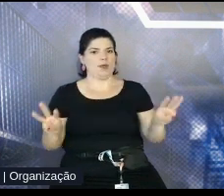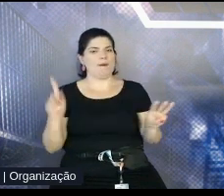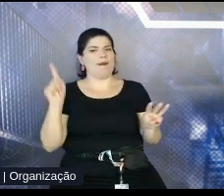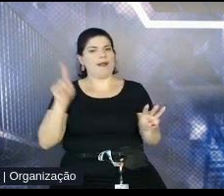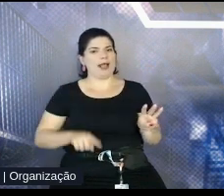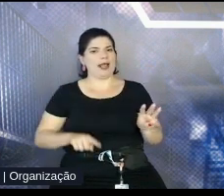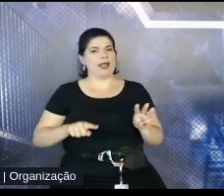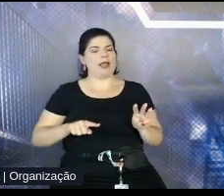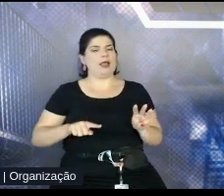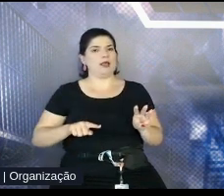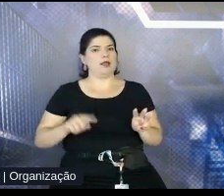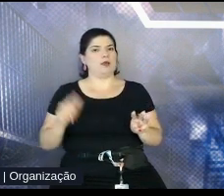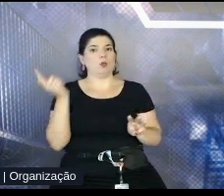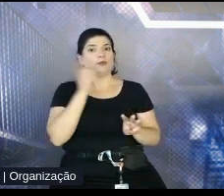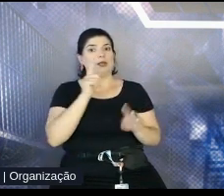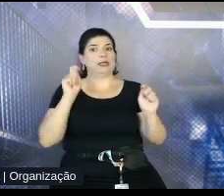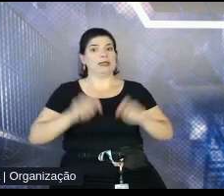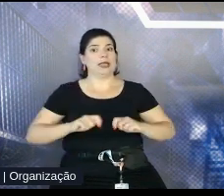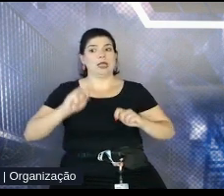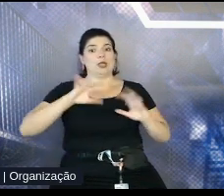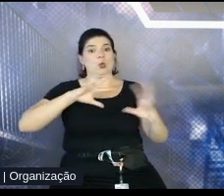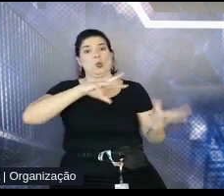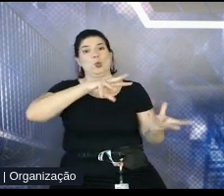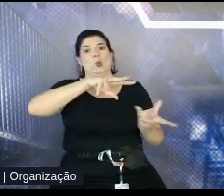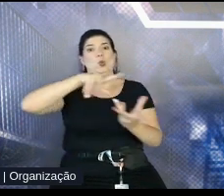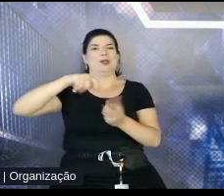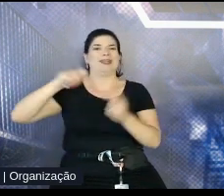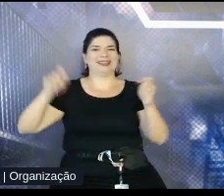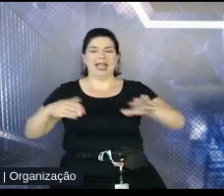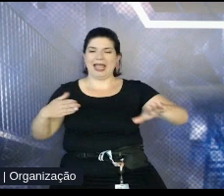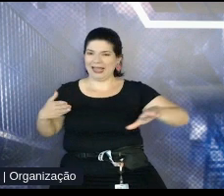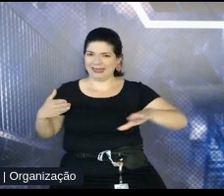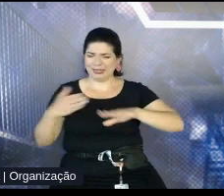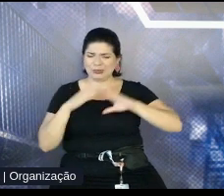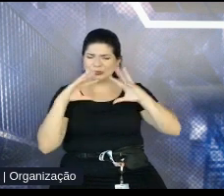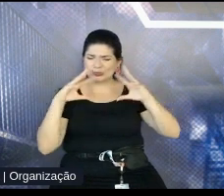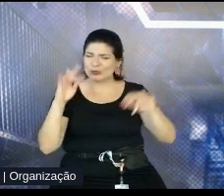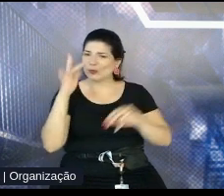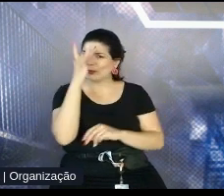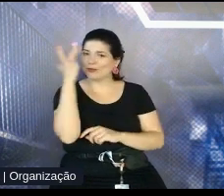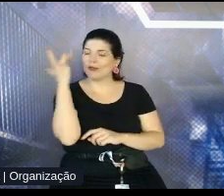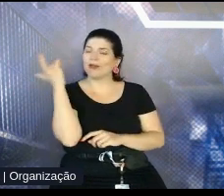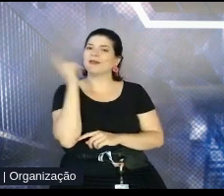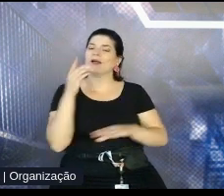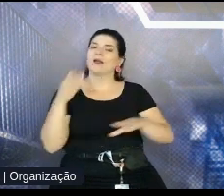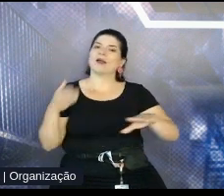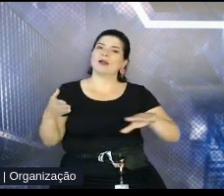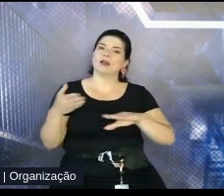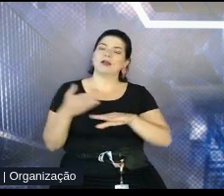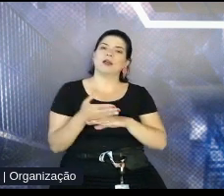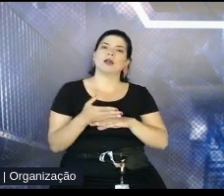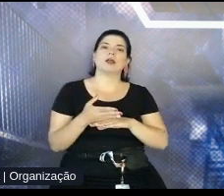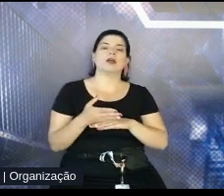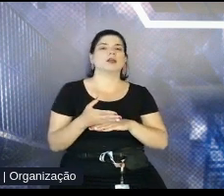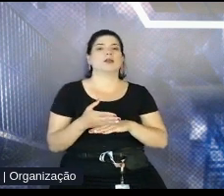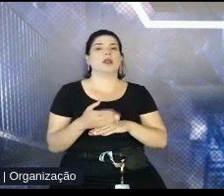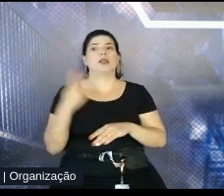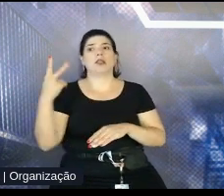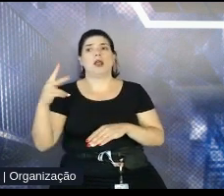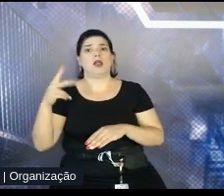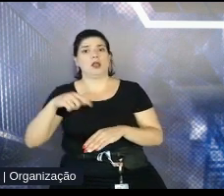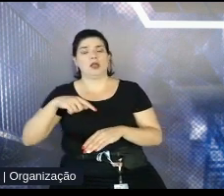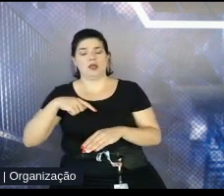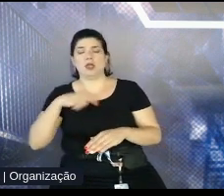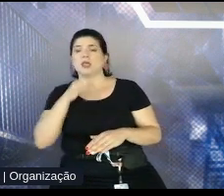sua universalidade. O acesso por todas as pessoas, não obstante a sua incapacidade, é